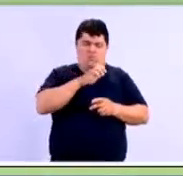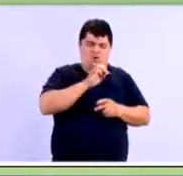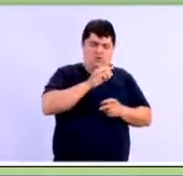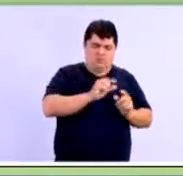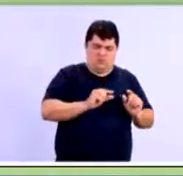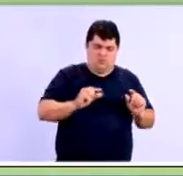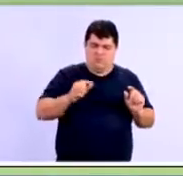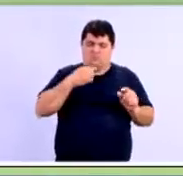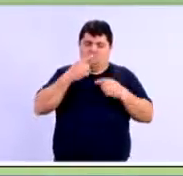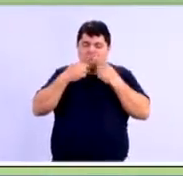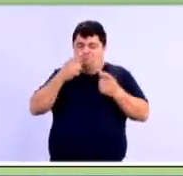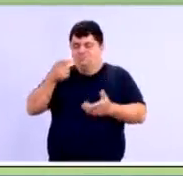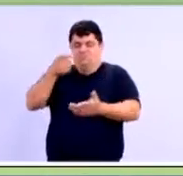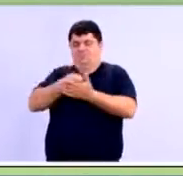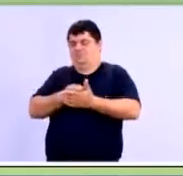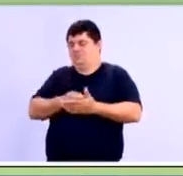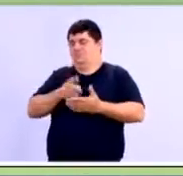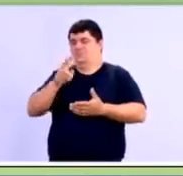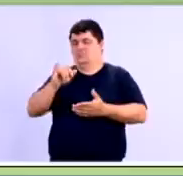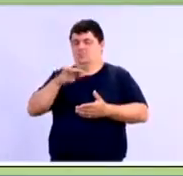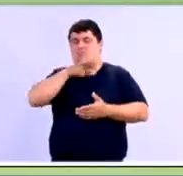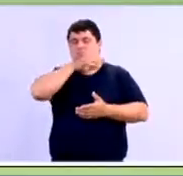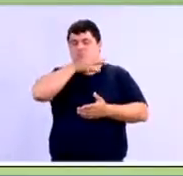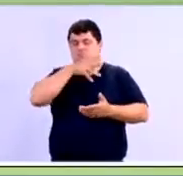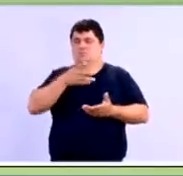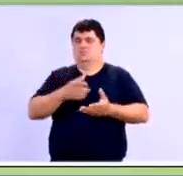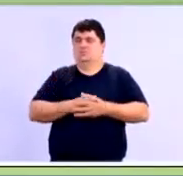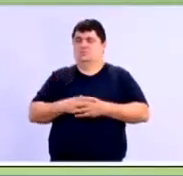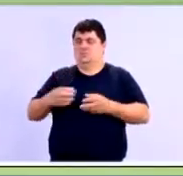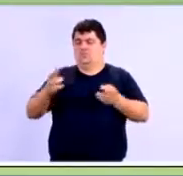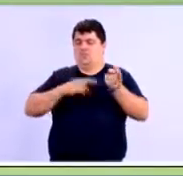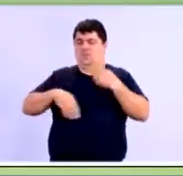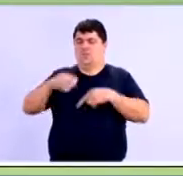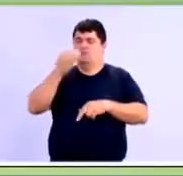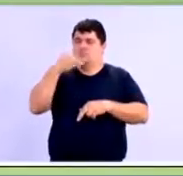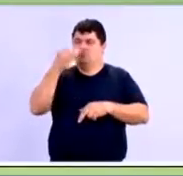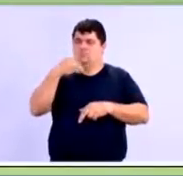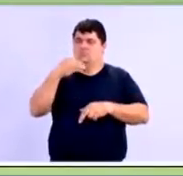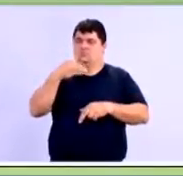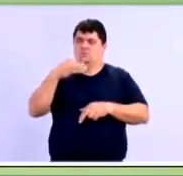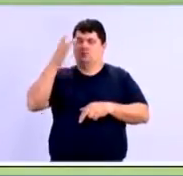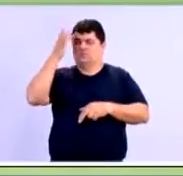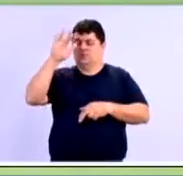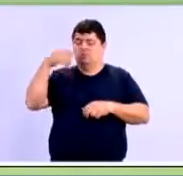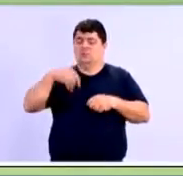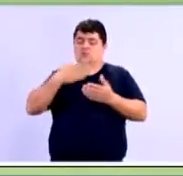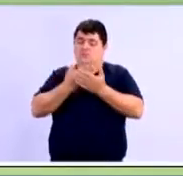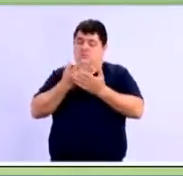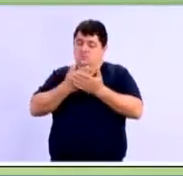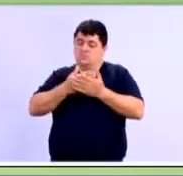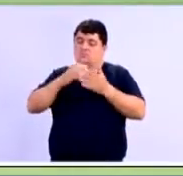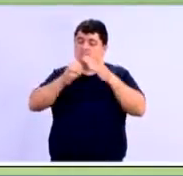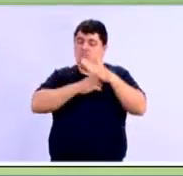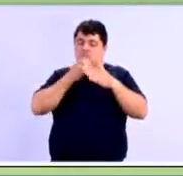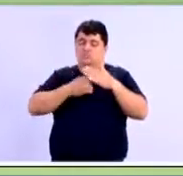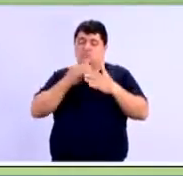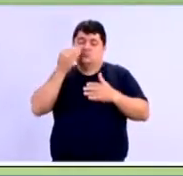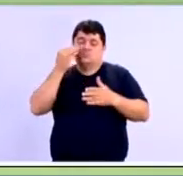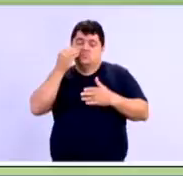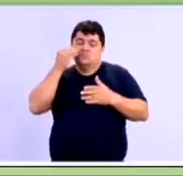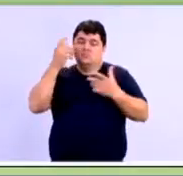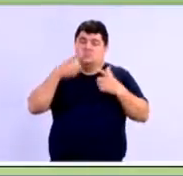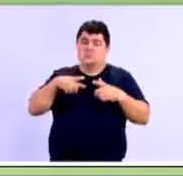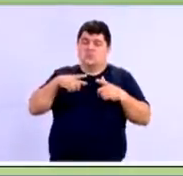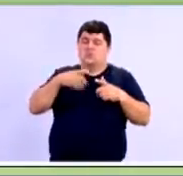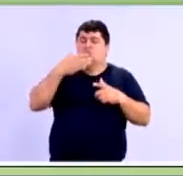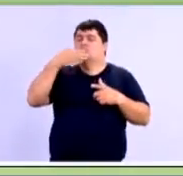significa o quê? Que o retorno dessa empresa é pequeno. Aonde que eu vou aumentar? Não sei. Estuda a empresa, estuda a sua empresa, o seu negócio e